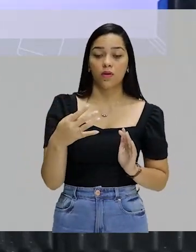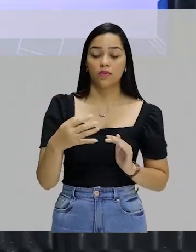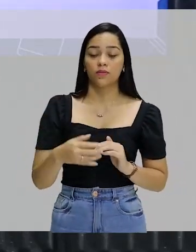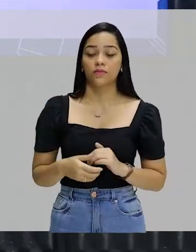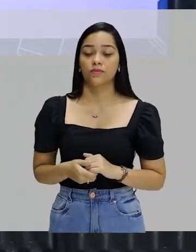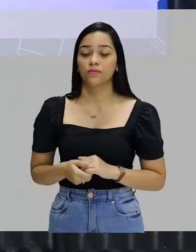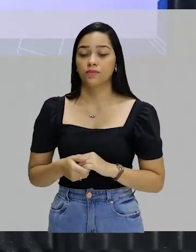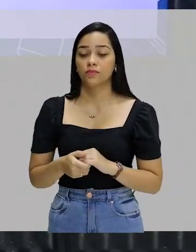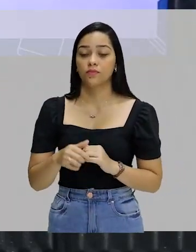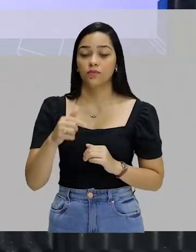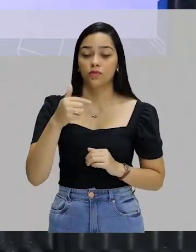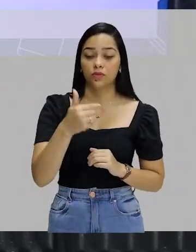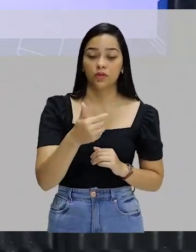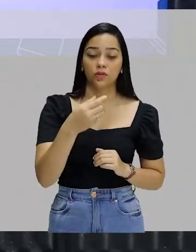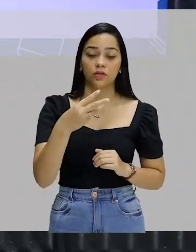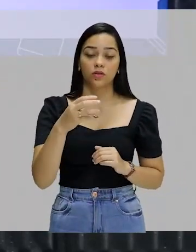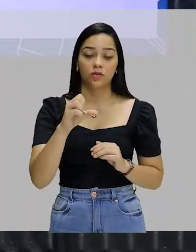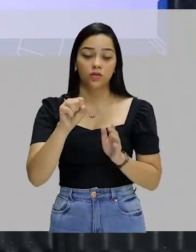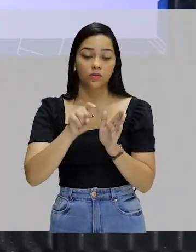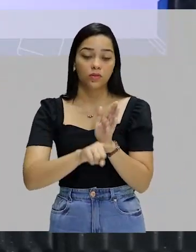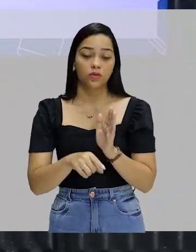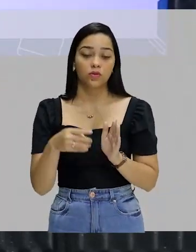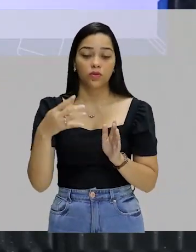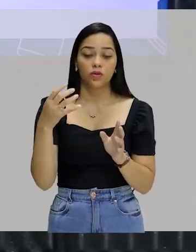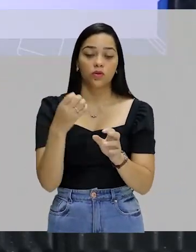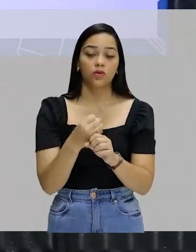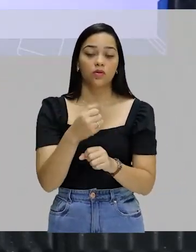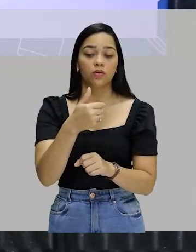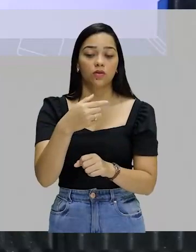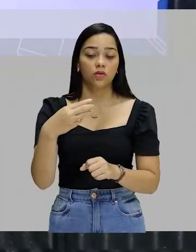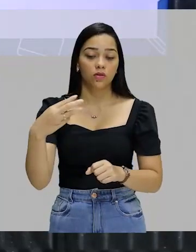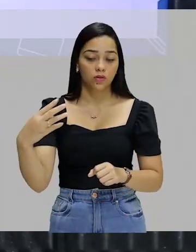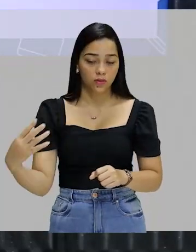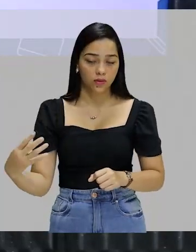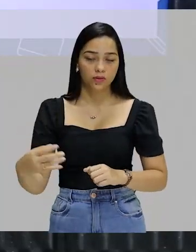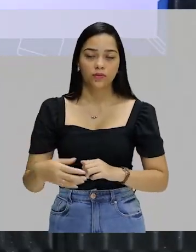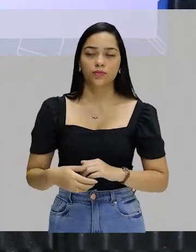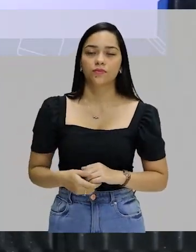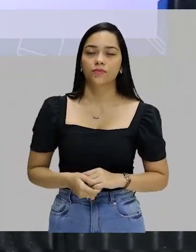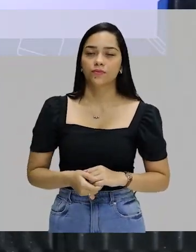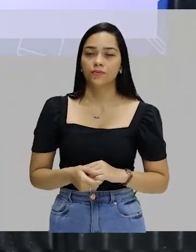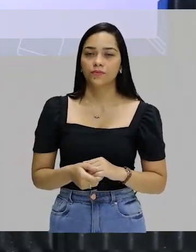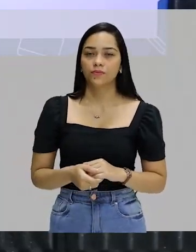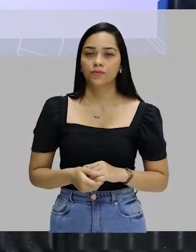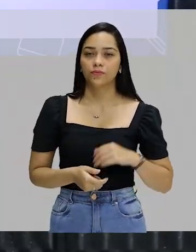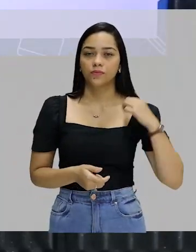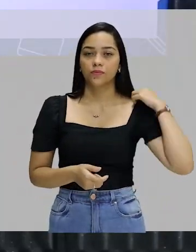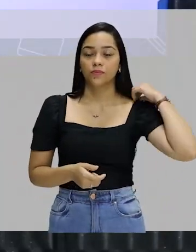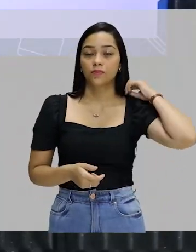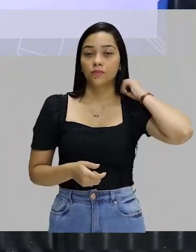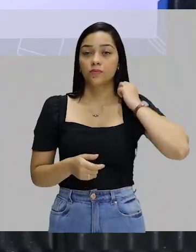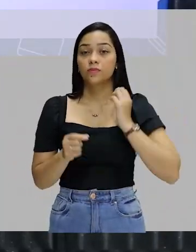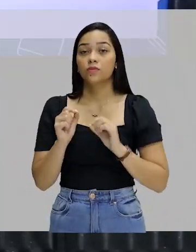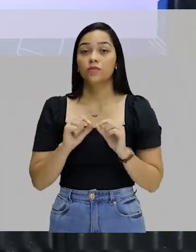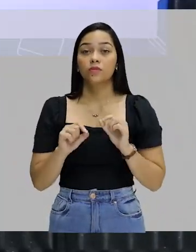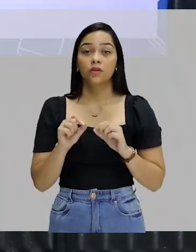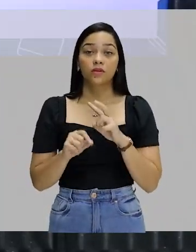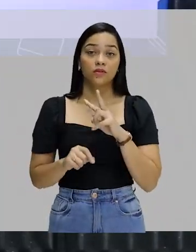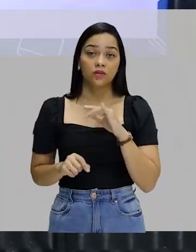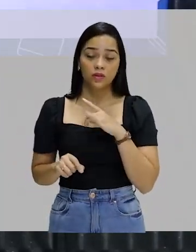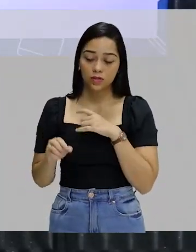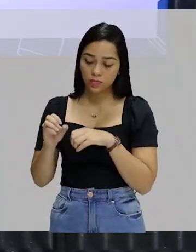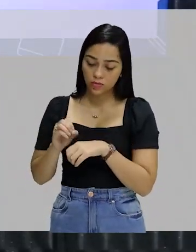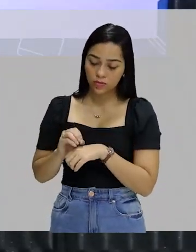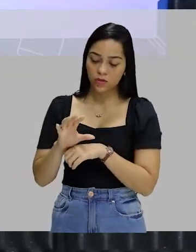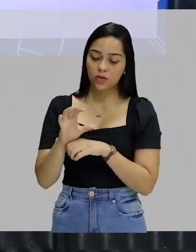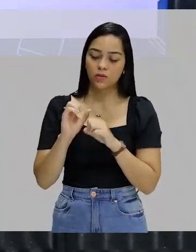atômica. 238 menos 4, 234. Certo? Então, toda vez que vai emitir uma